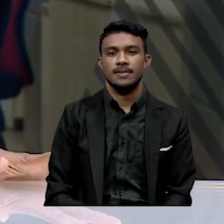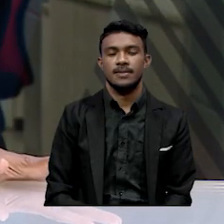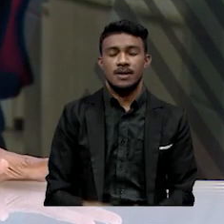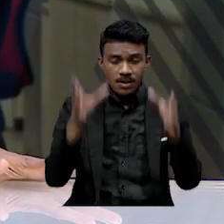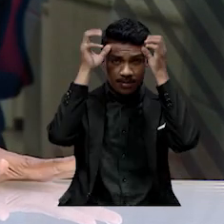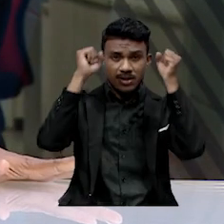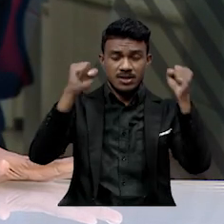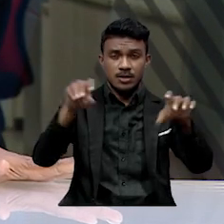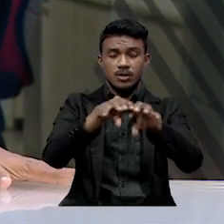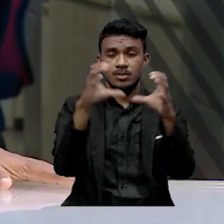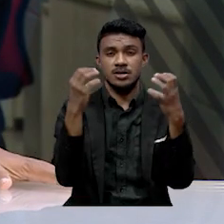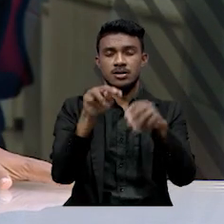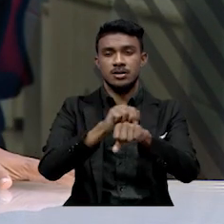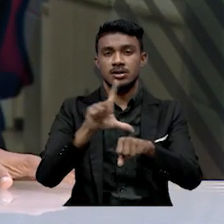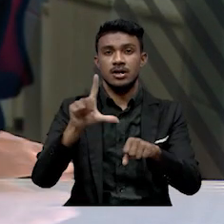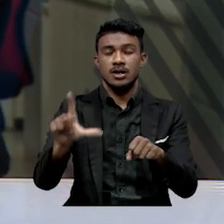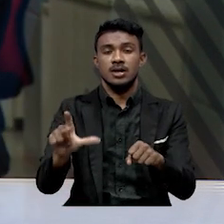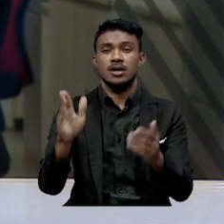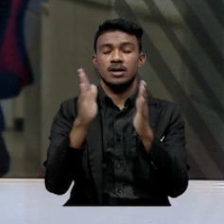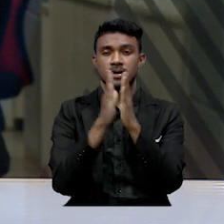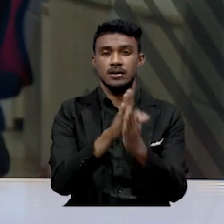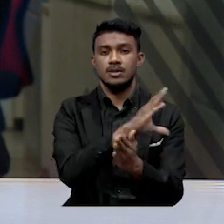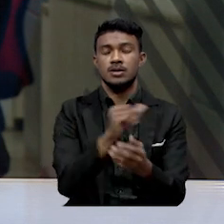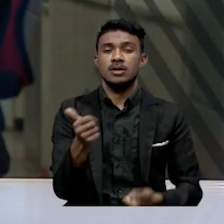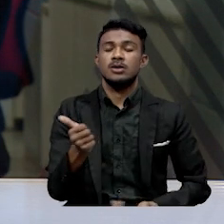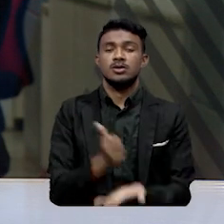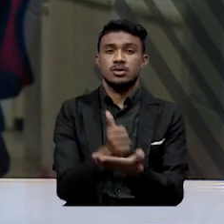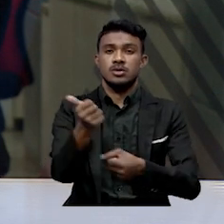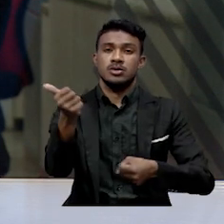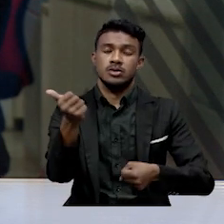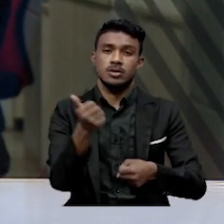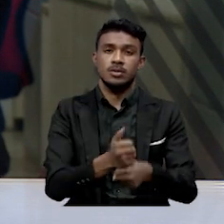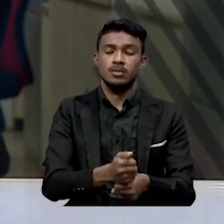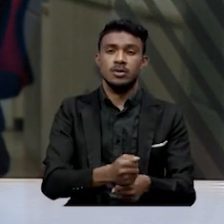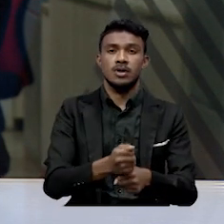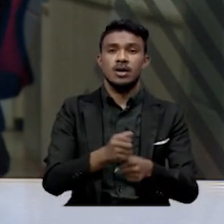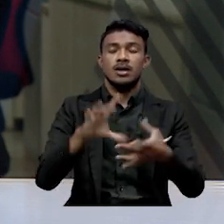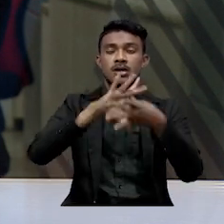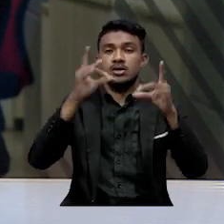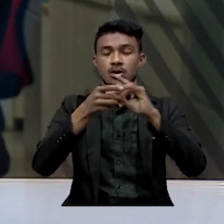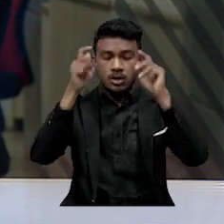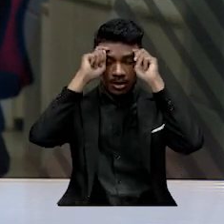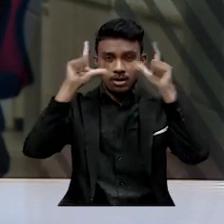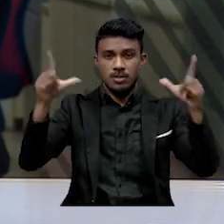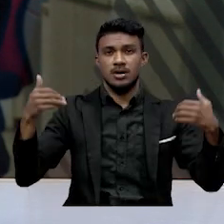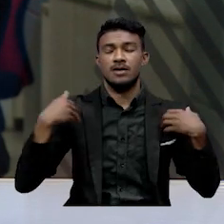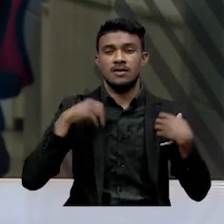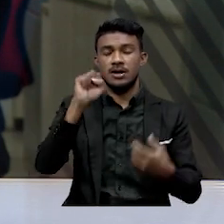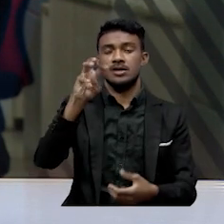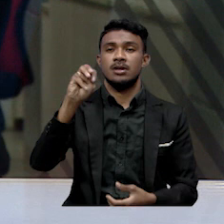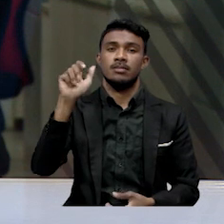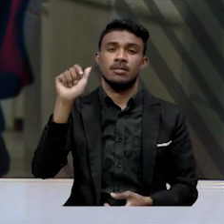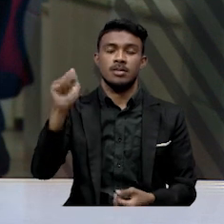Presidente da Comissão Nacional de Educação Católica Austrália suporta a inclusão História Timor e o currículo Ensino Secundário Austrália.